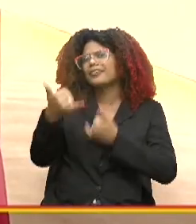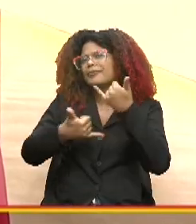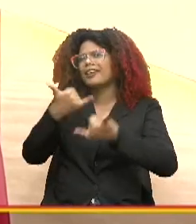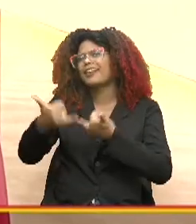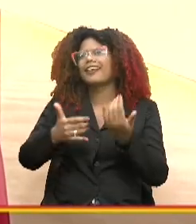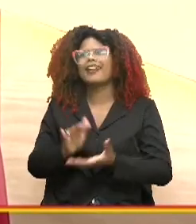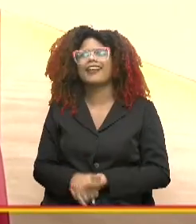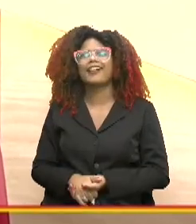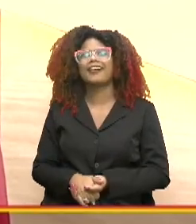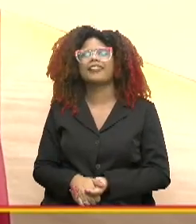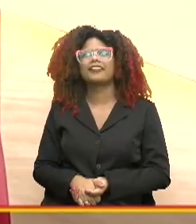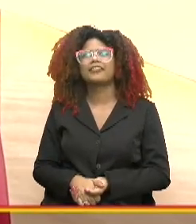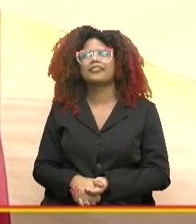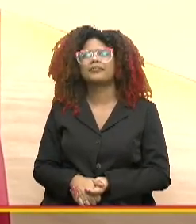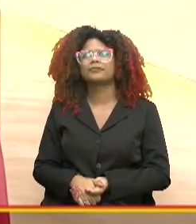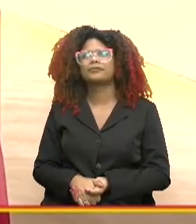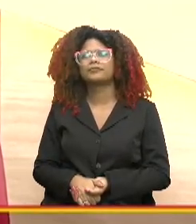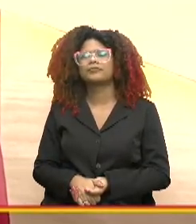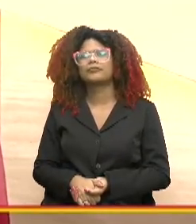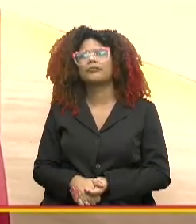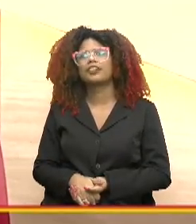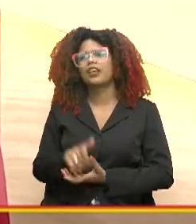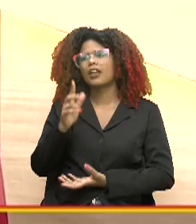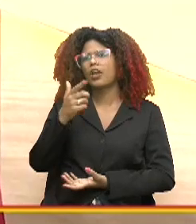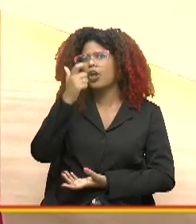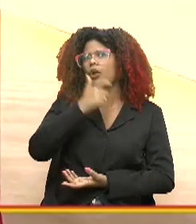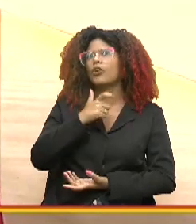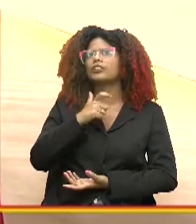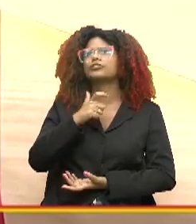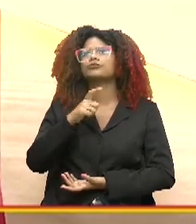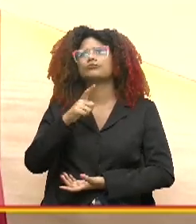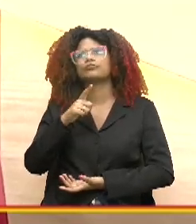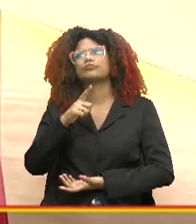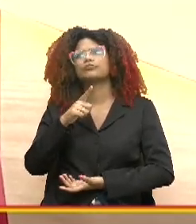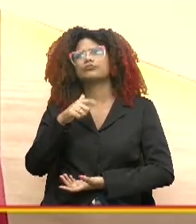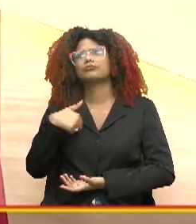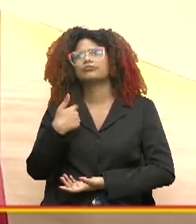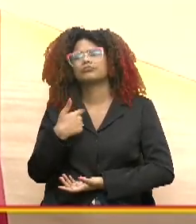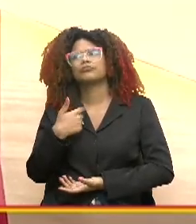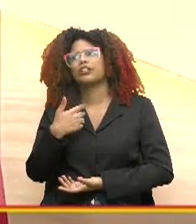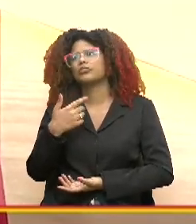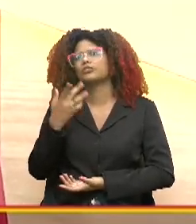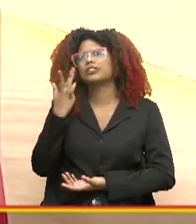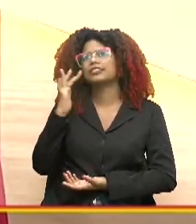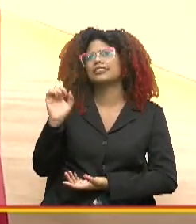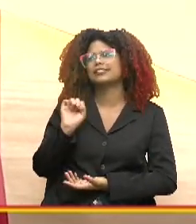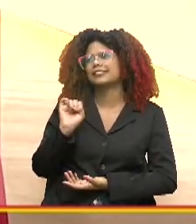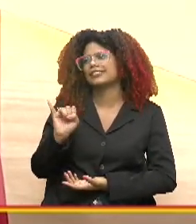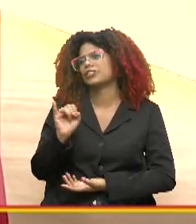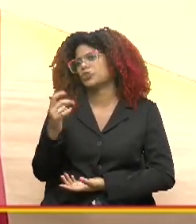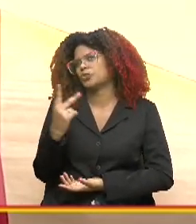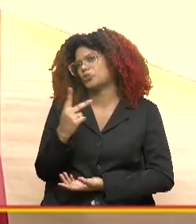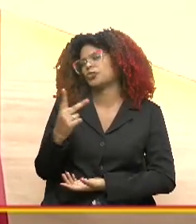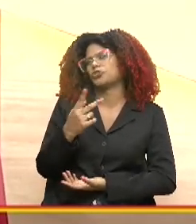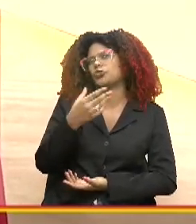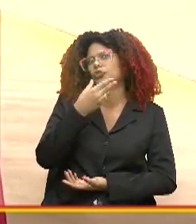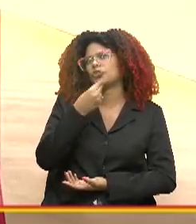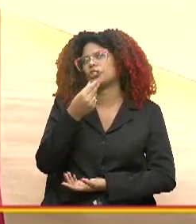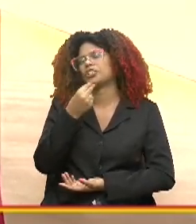eu vejo realmente assim eu acho que a gente tem não sei se o Peterson Airton sentem isso também